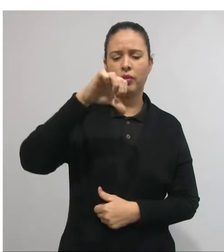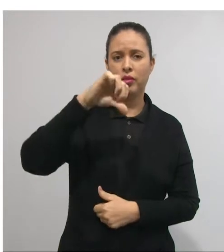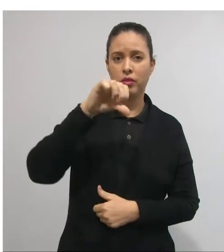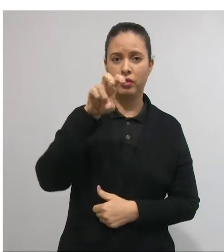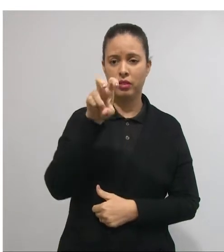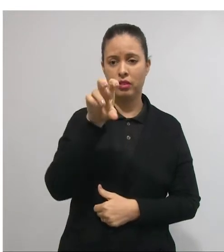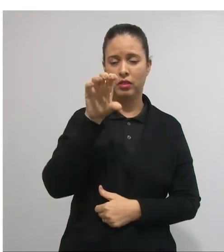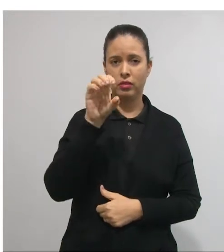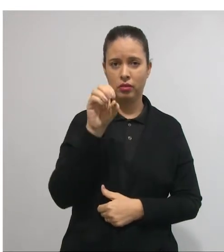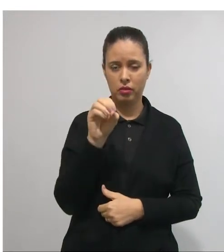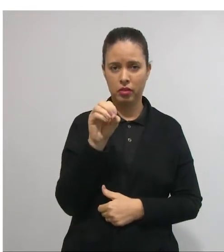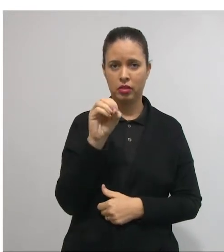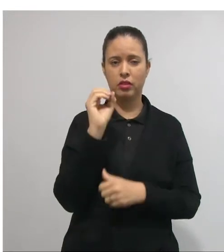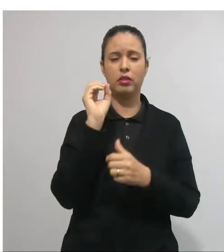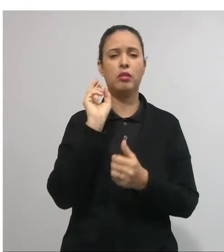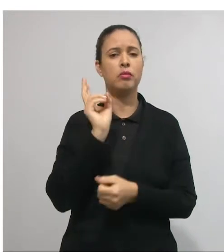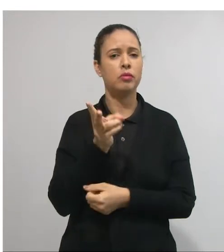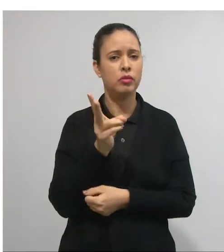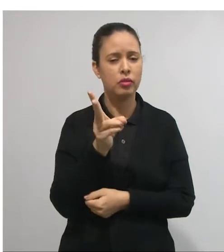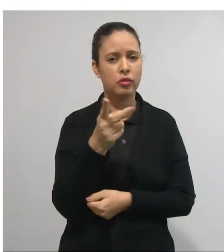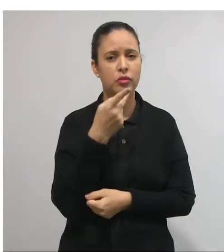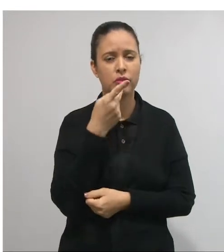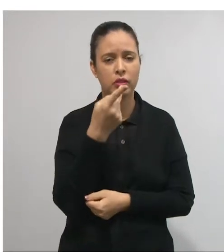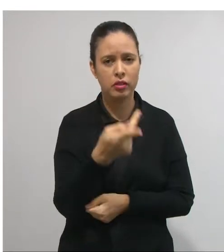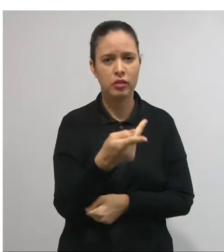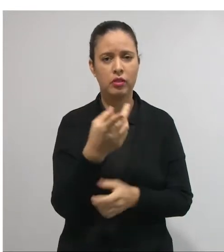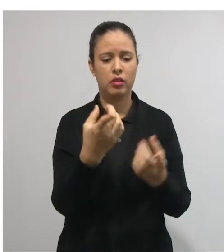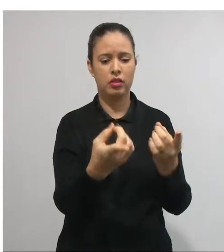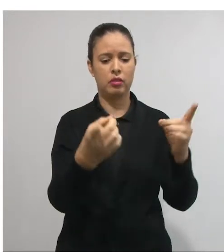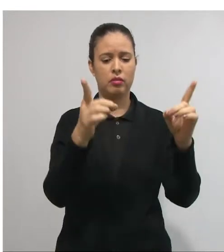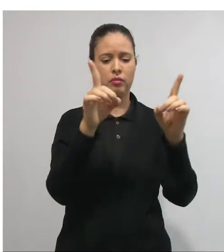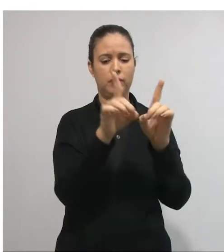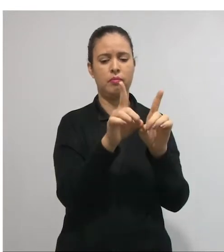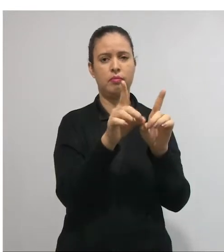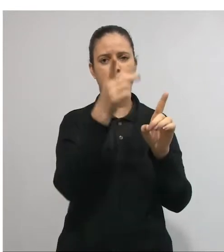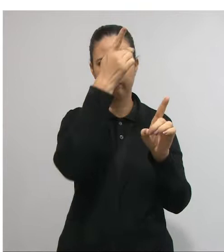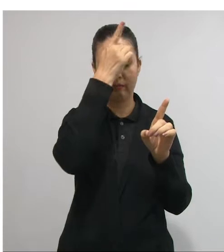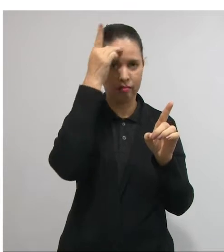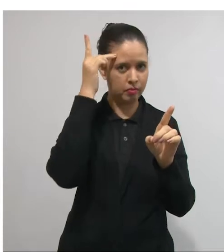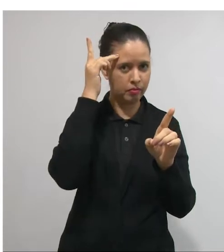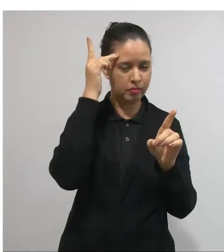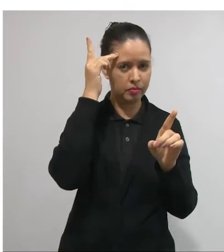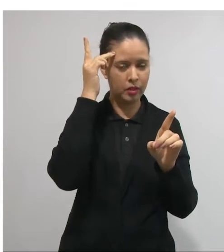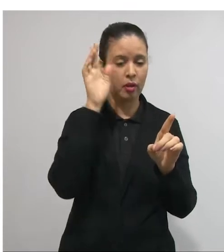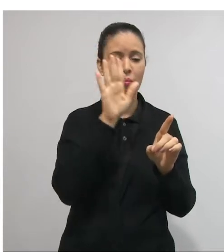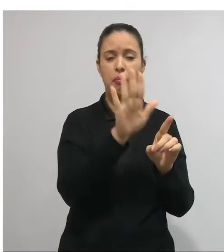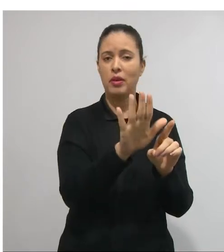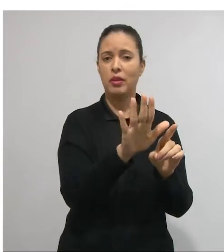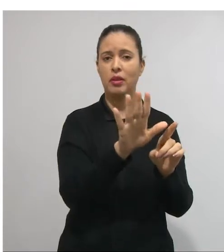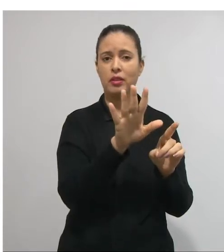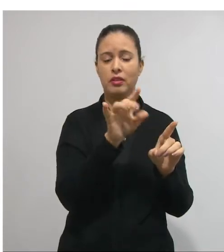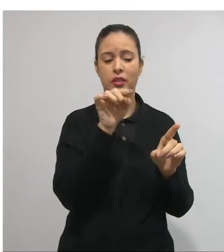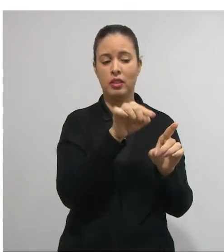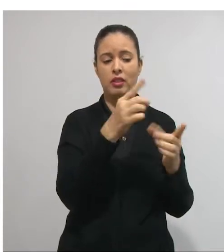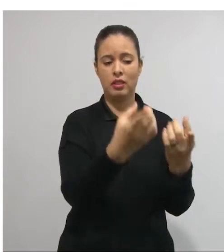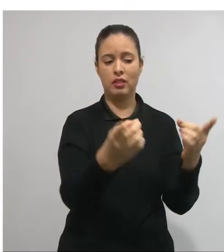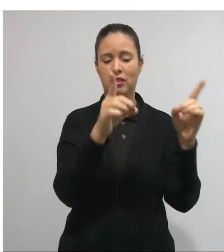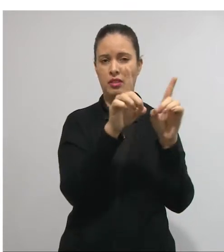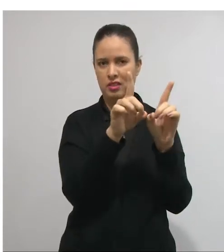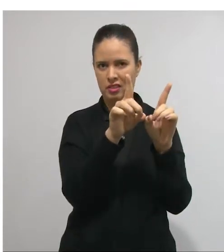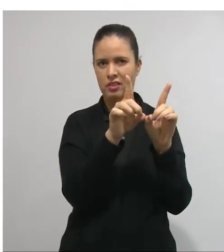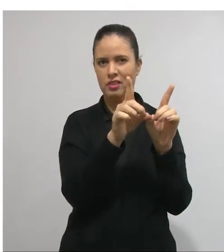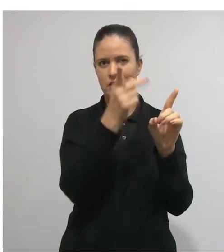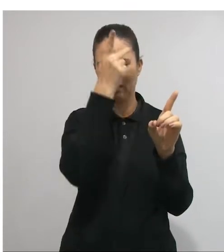1950, continuou chamando de departamento de pessoal, mas aí ela começou a incorporar também